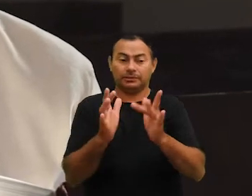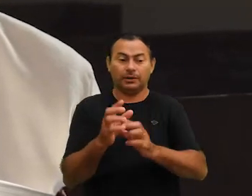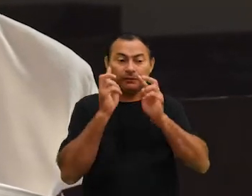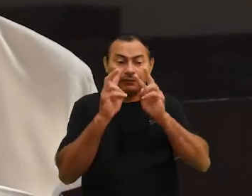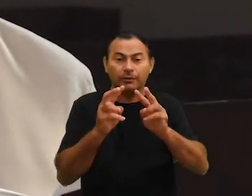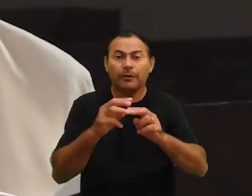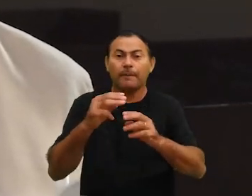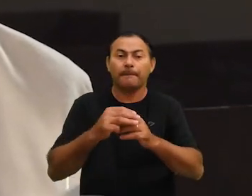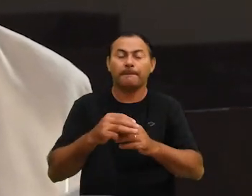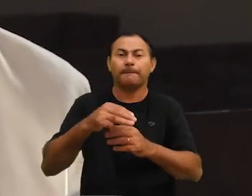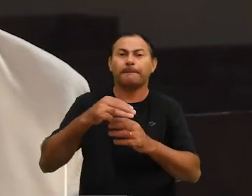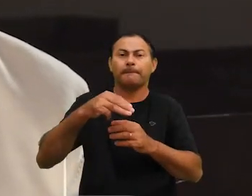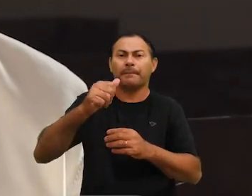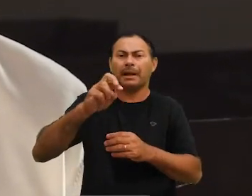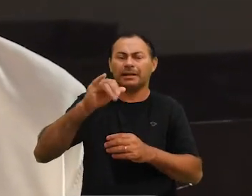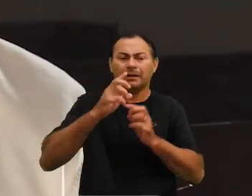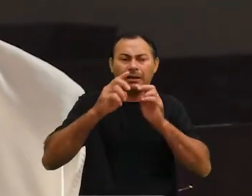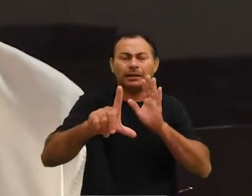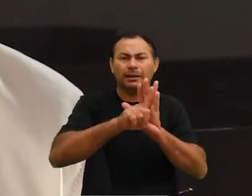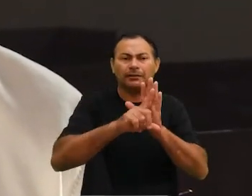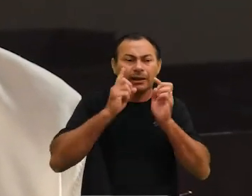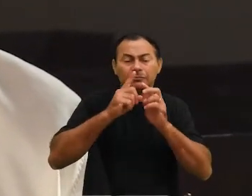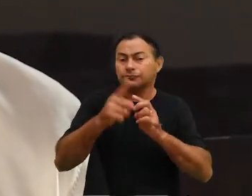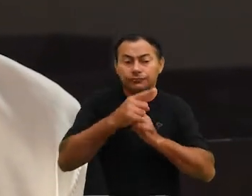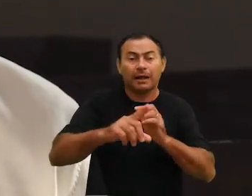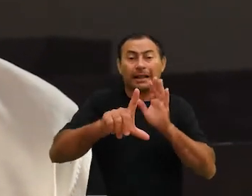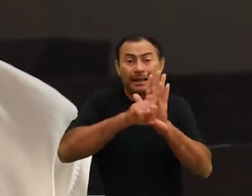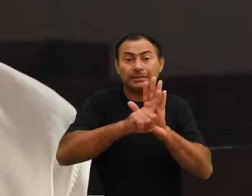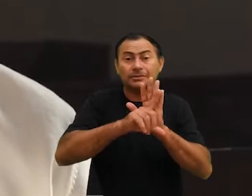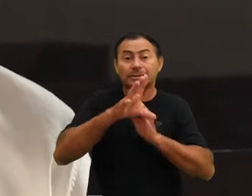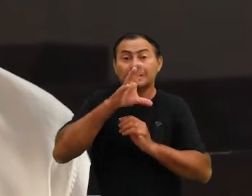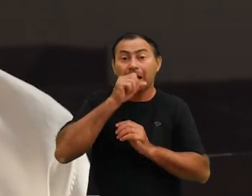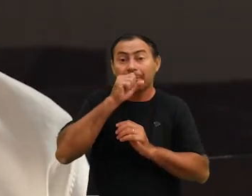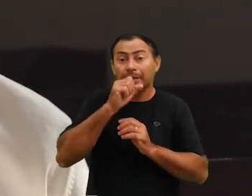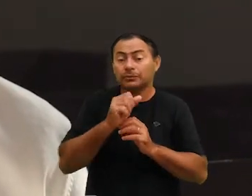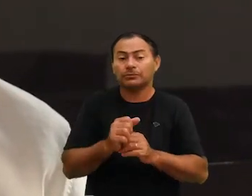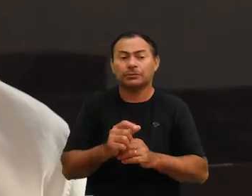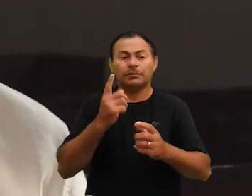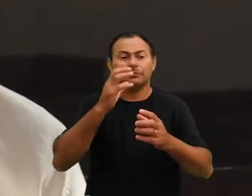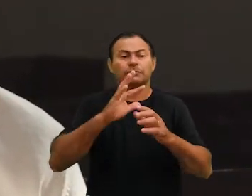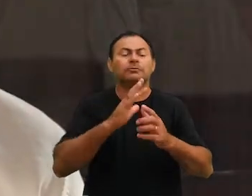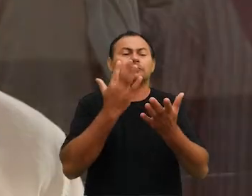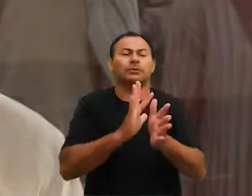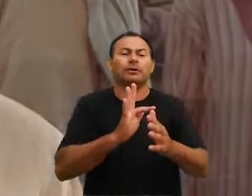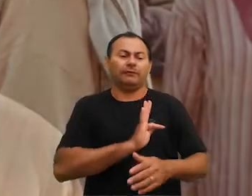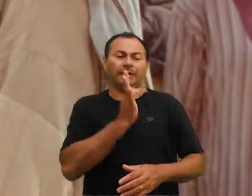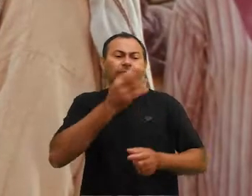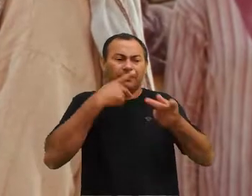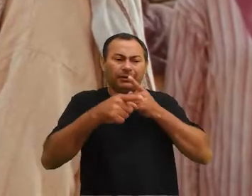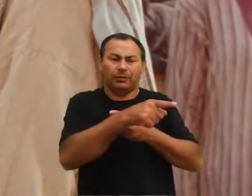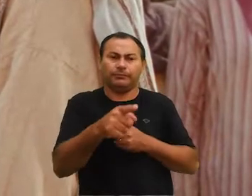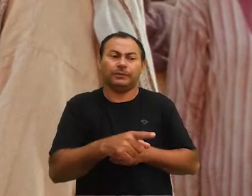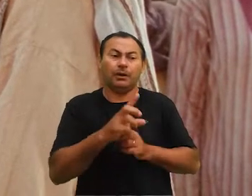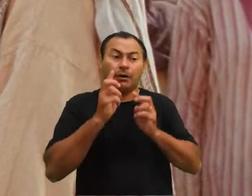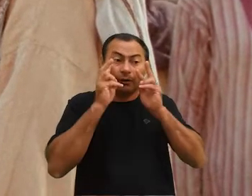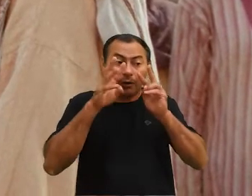Jesus violaria a lei do sábado deliberadamente para que pudesse provocar uma conversa com os fariseus e dizer para